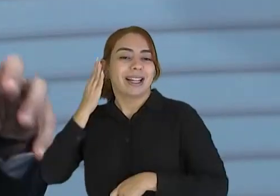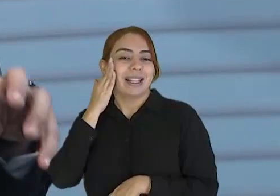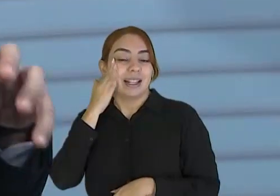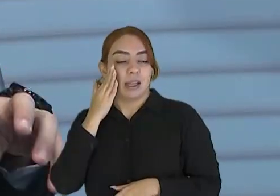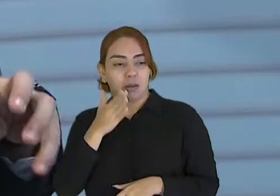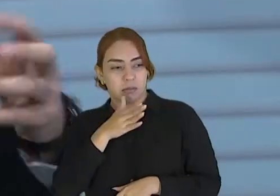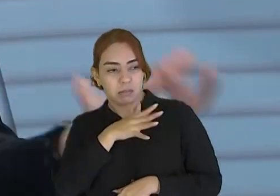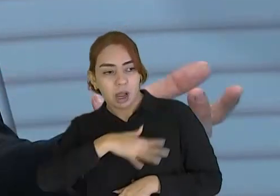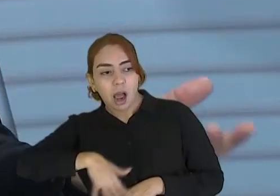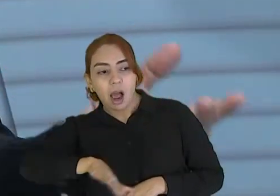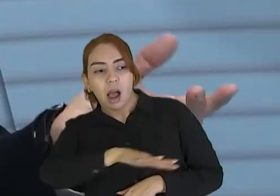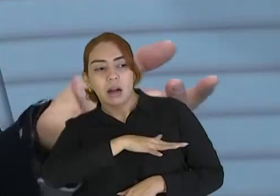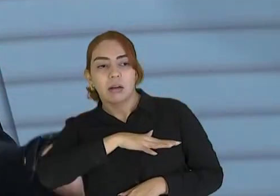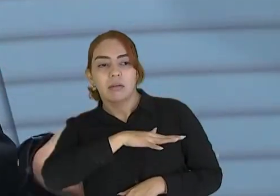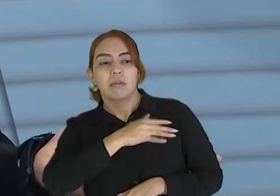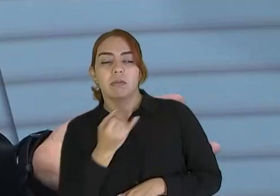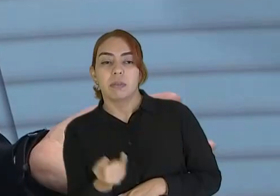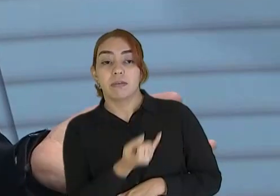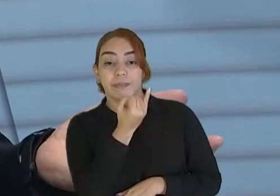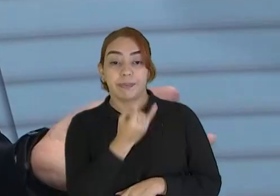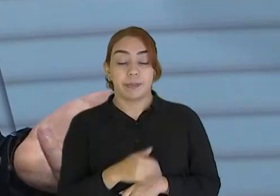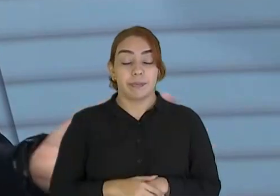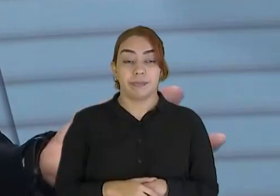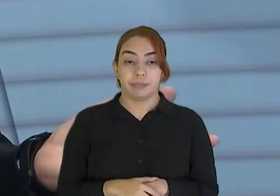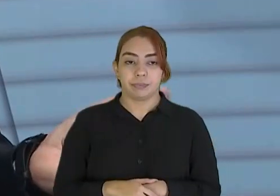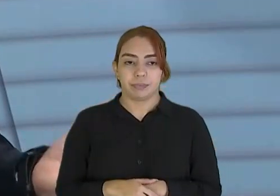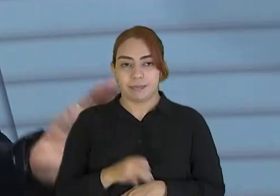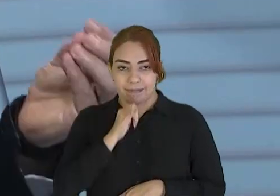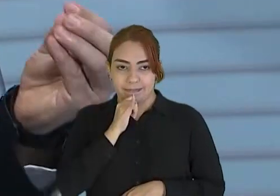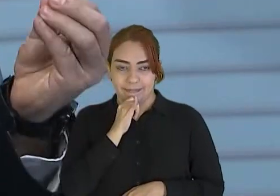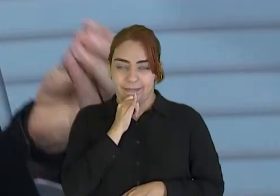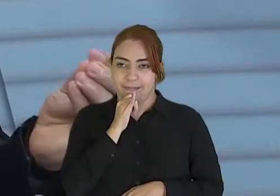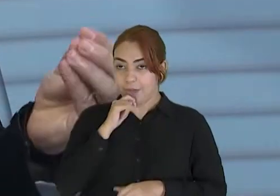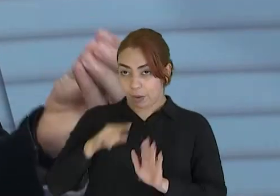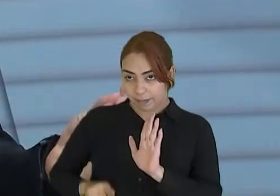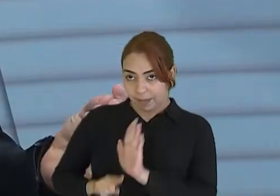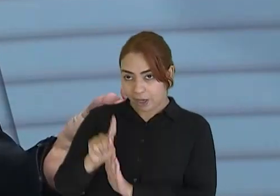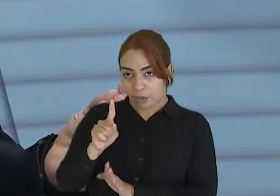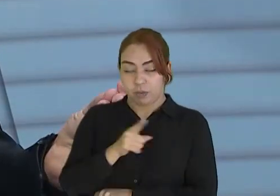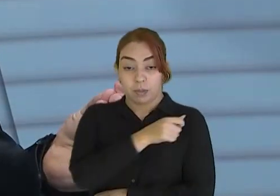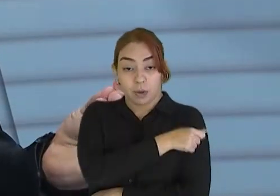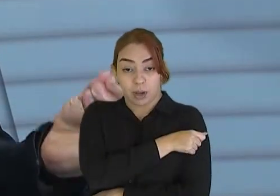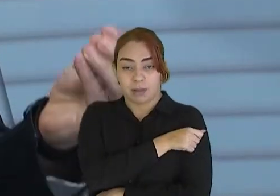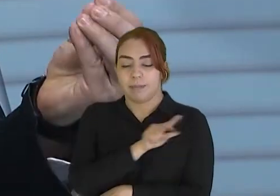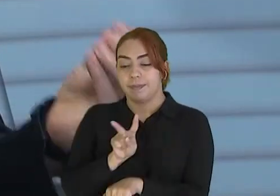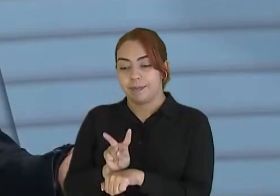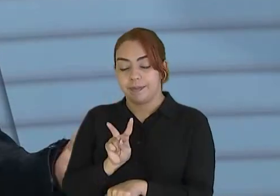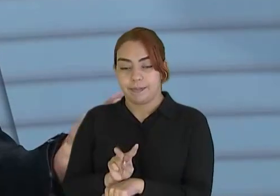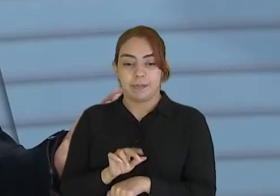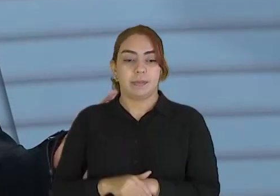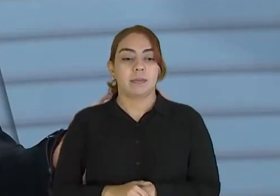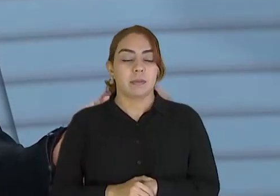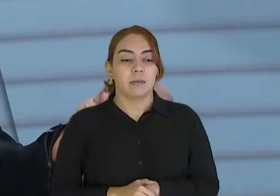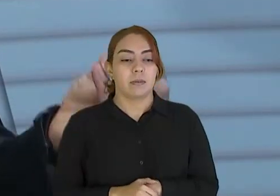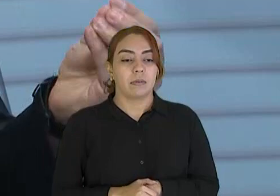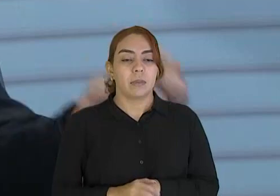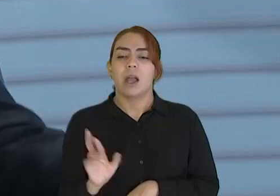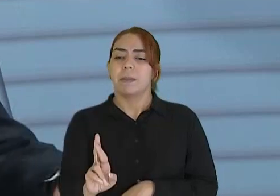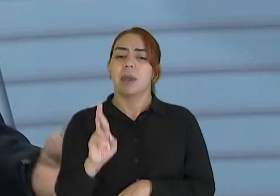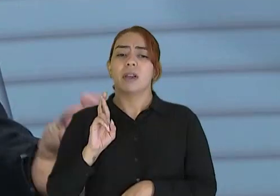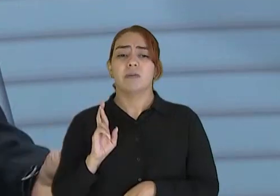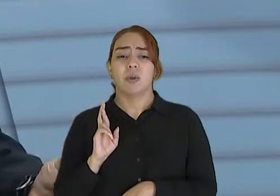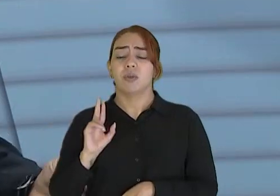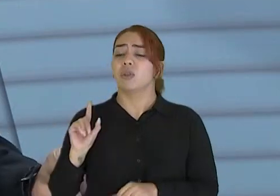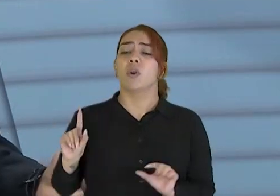ambiente. Até porque é o seguinte, eu faço até uma questão com meus alunos, eu disse assim, me diga algo que não é feito com